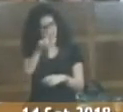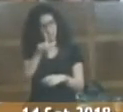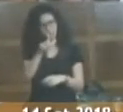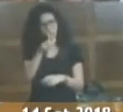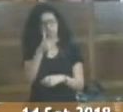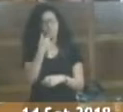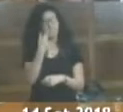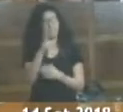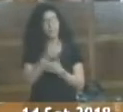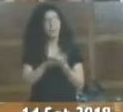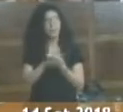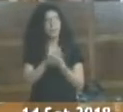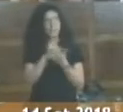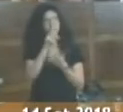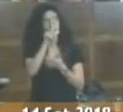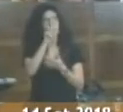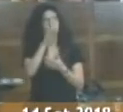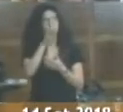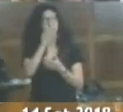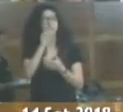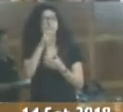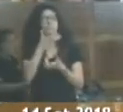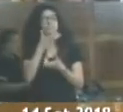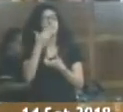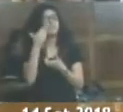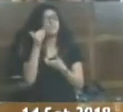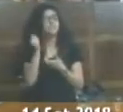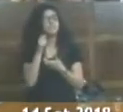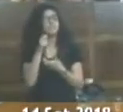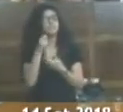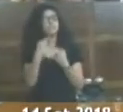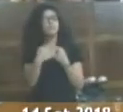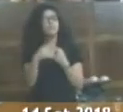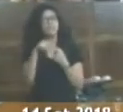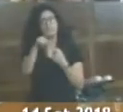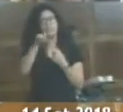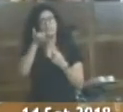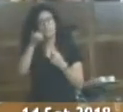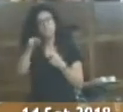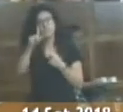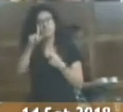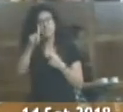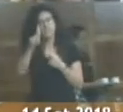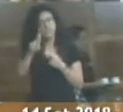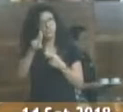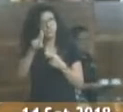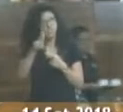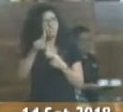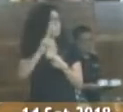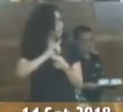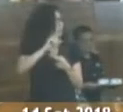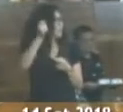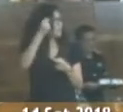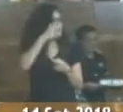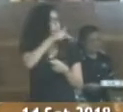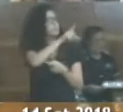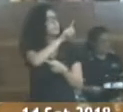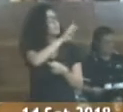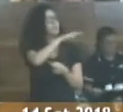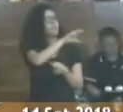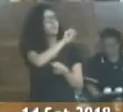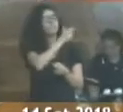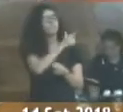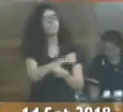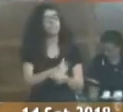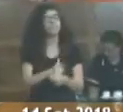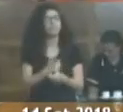nada sobre Palmas. Eu queria só saber porque no Xingu tem luz e em Palmas não tem. Só queria saber sobre isso. No Xingu